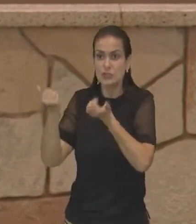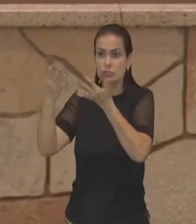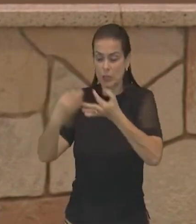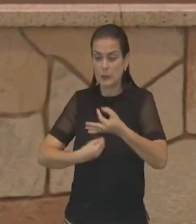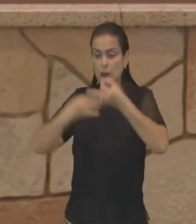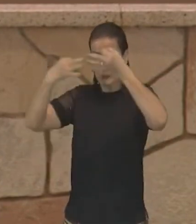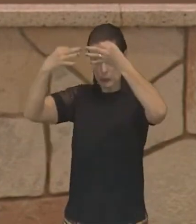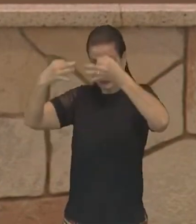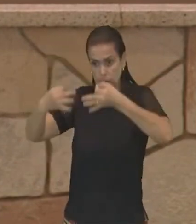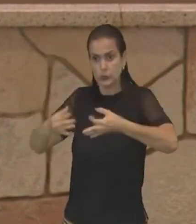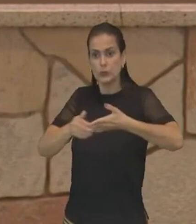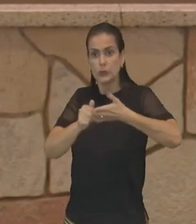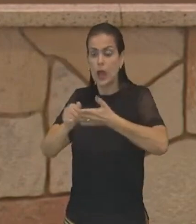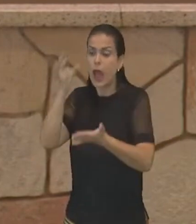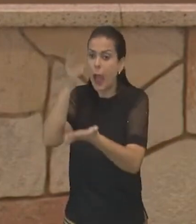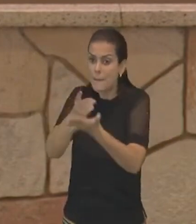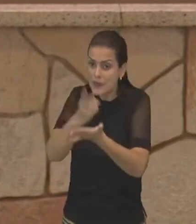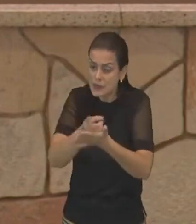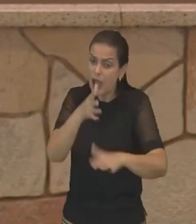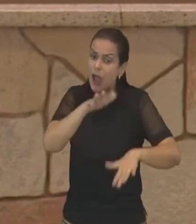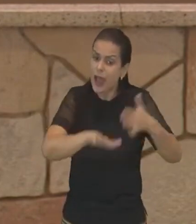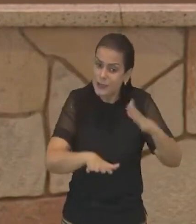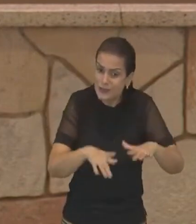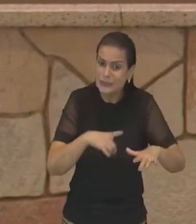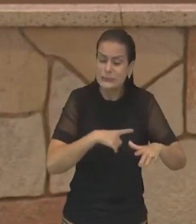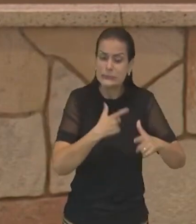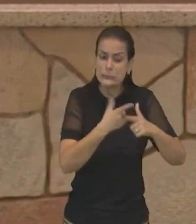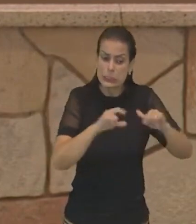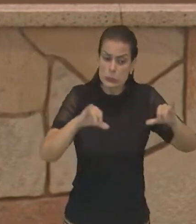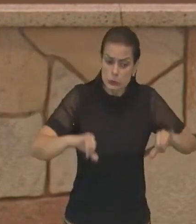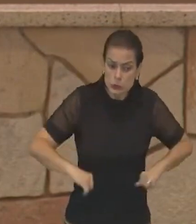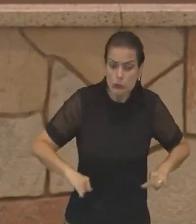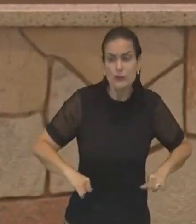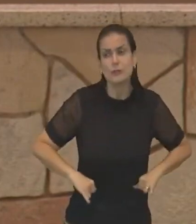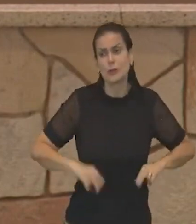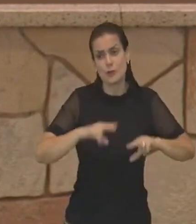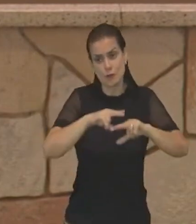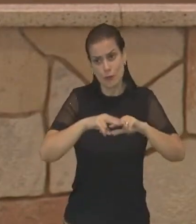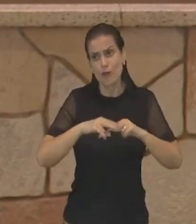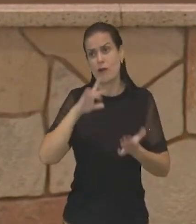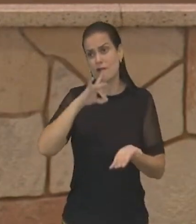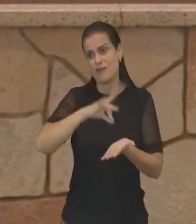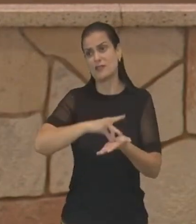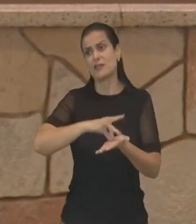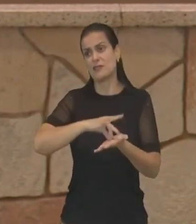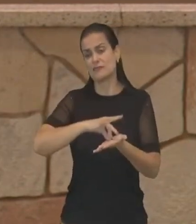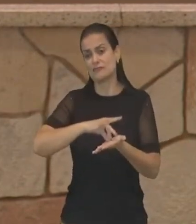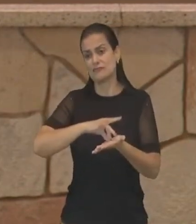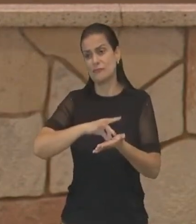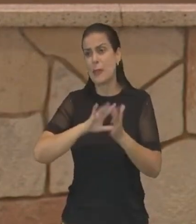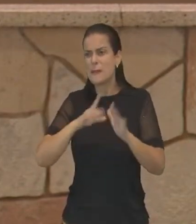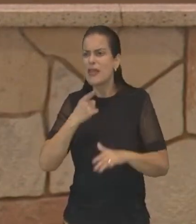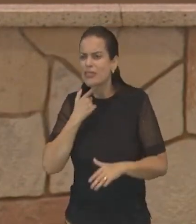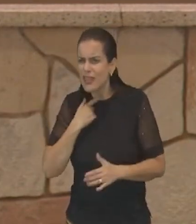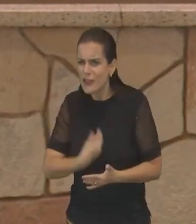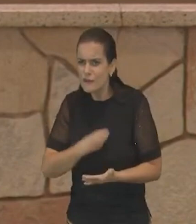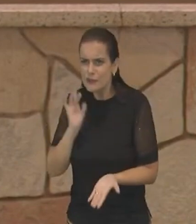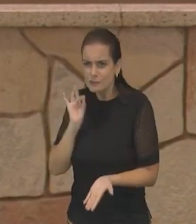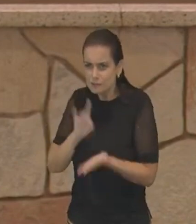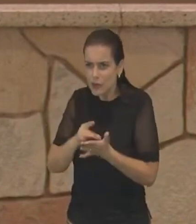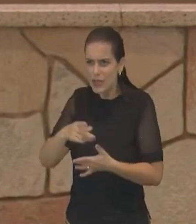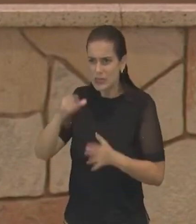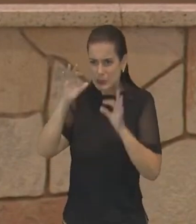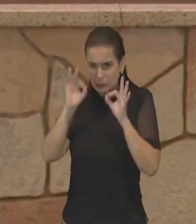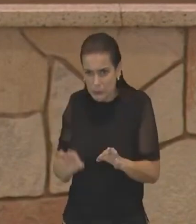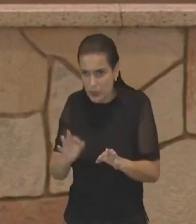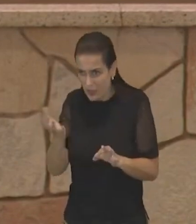dignidade, ainda que tenhamos que passar por sofrimentos por causa da verdade. Mas você deseja viver uma vida de